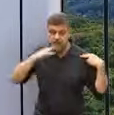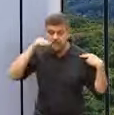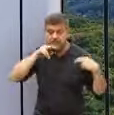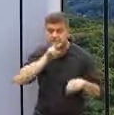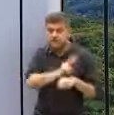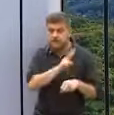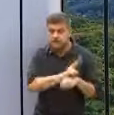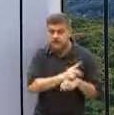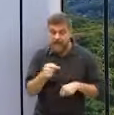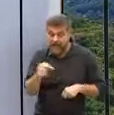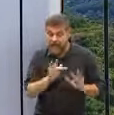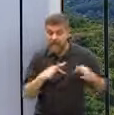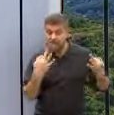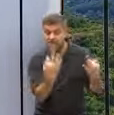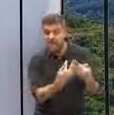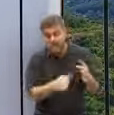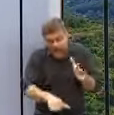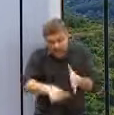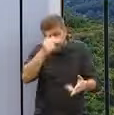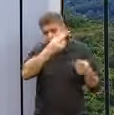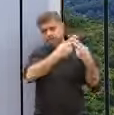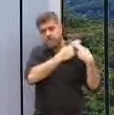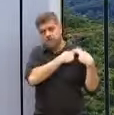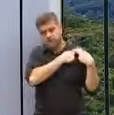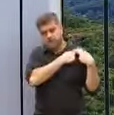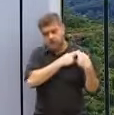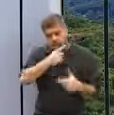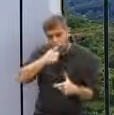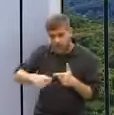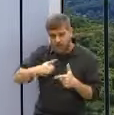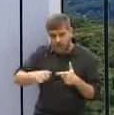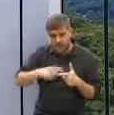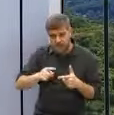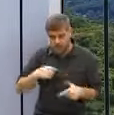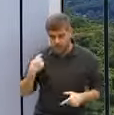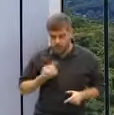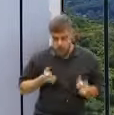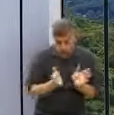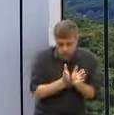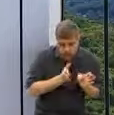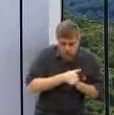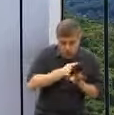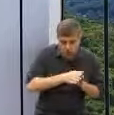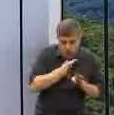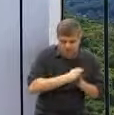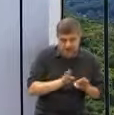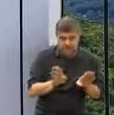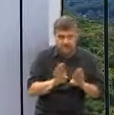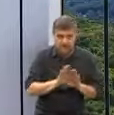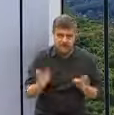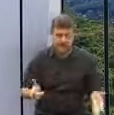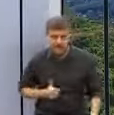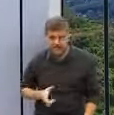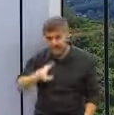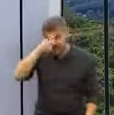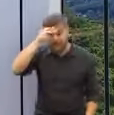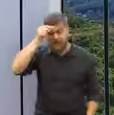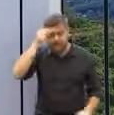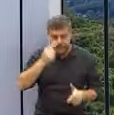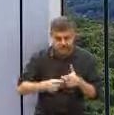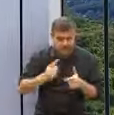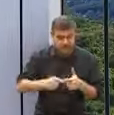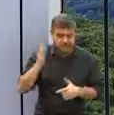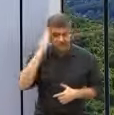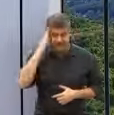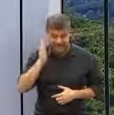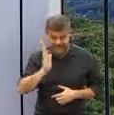criança e do adolescente. E esse é o problema. Ela é a primeira responsável. E esse é o problema. Muitas vezes, quando chega lá no CMDCA, quando chega no Conselho Tutelar, quando chega até no Executivo, de